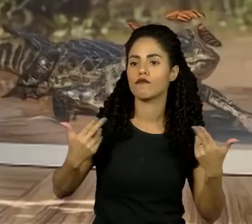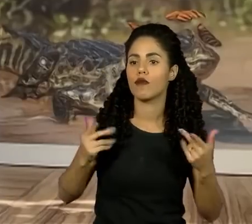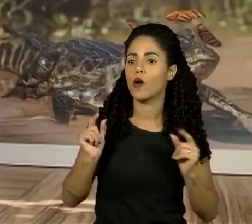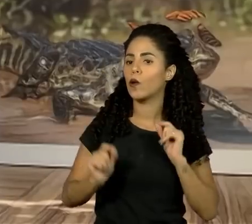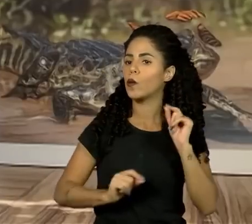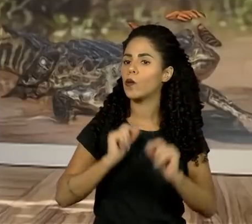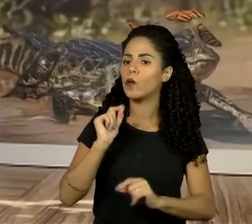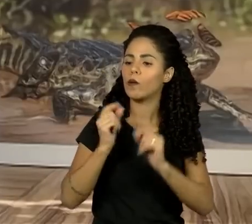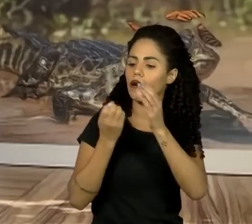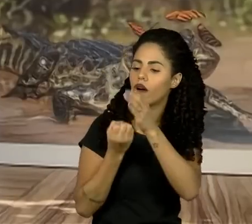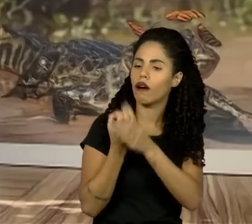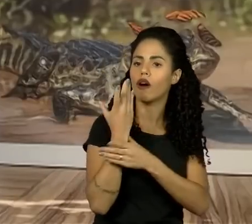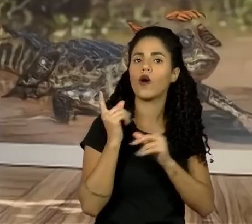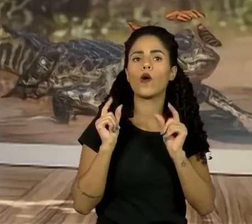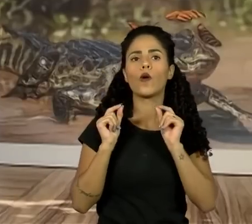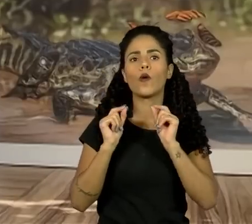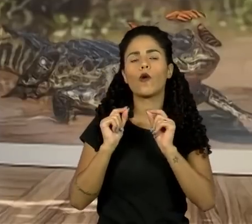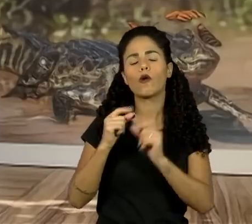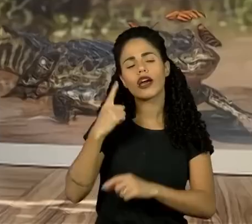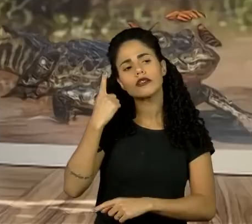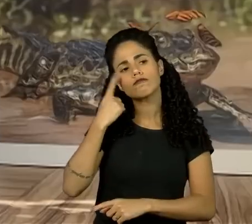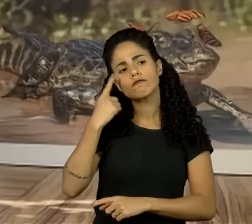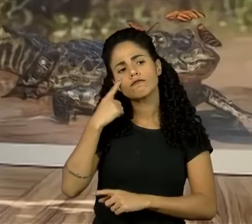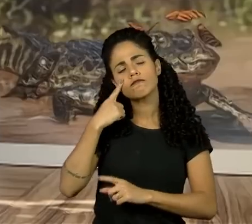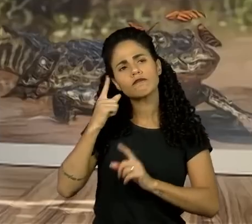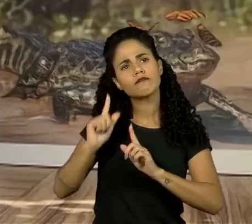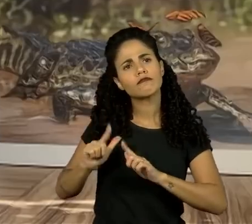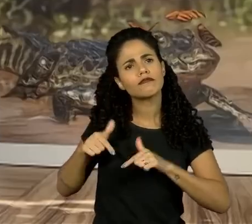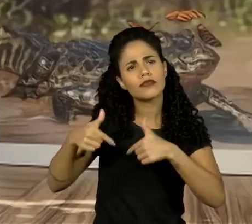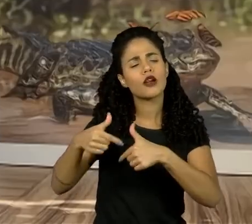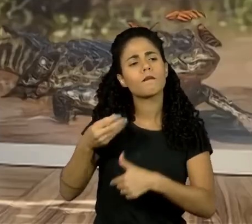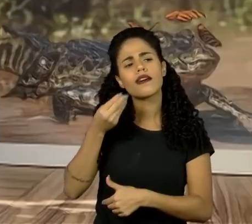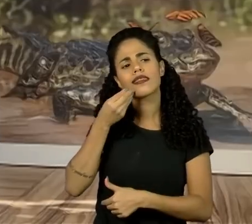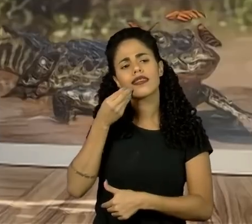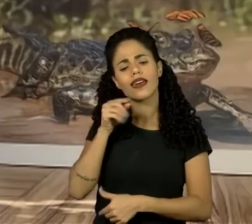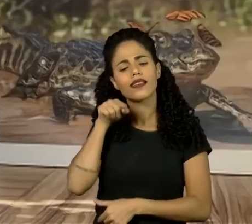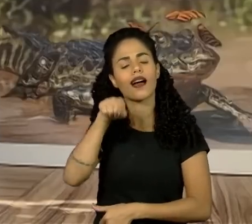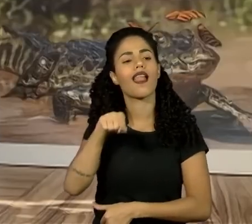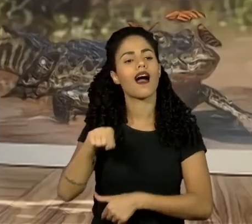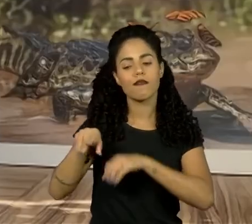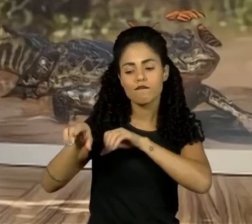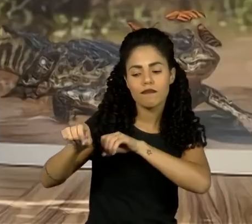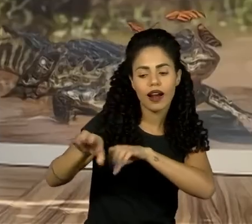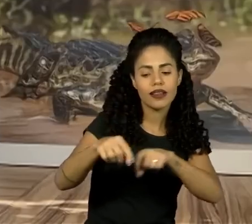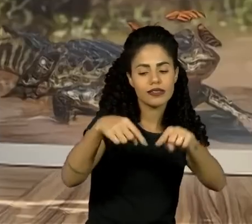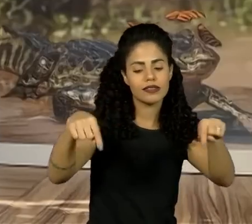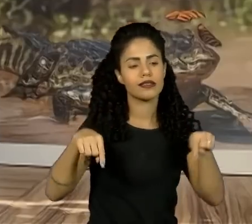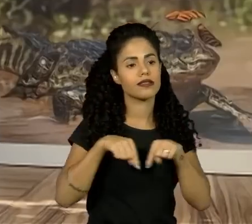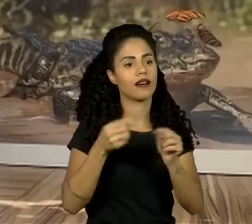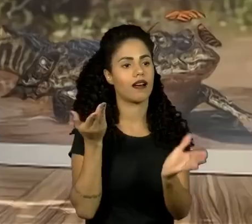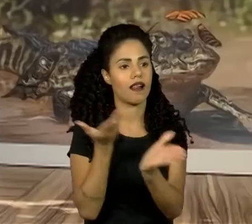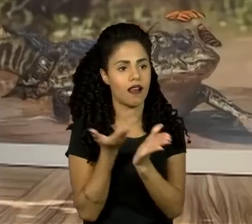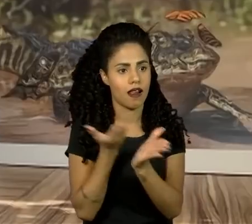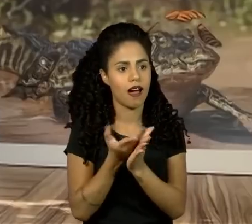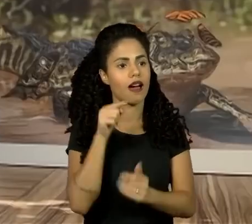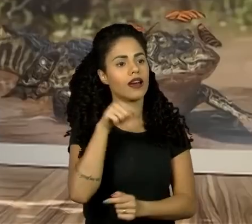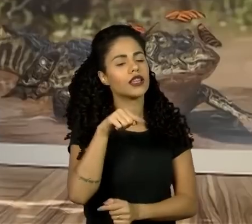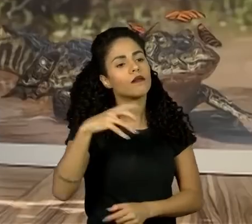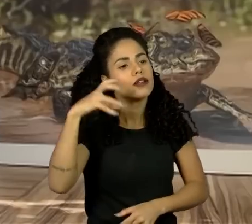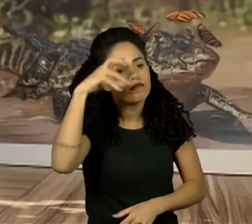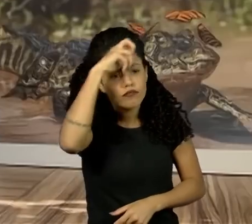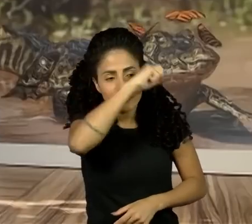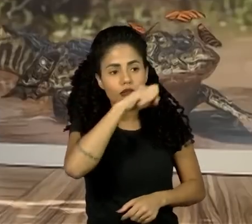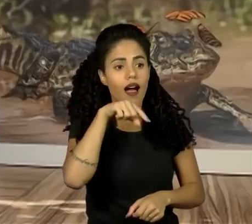ele surgiu com o intuito de levar para a sala de aula, para tantas crianças que habitam o Pantanal, a região do entorno e